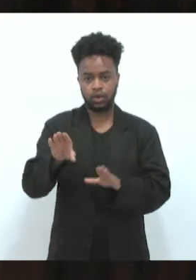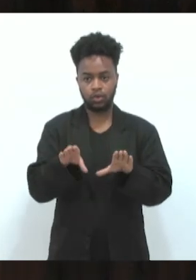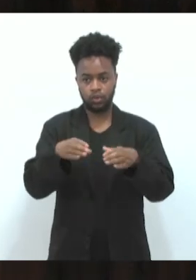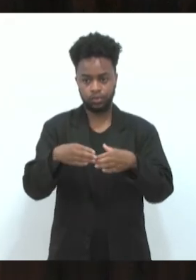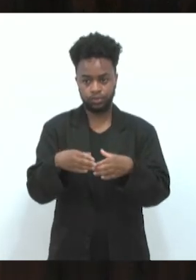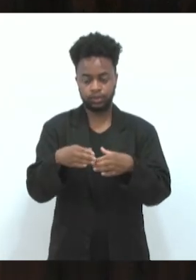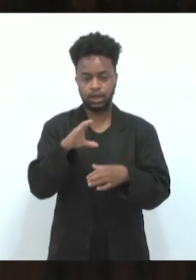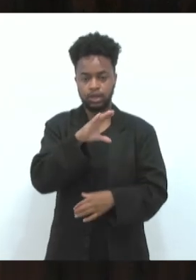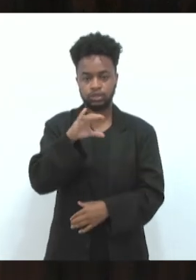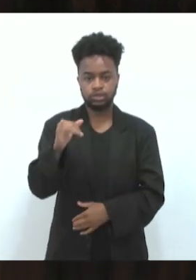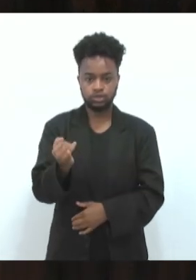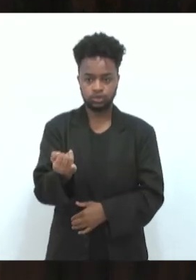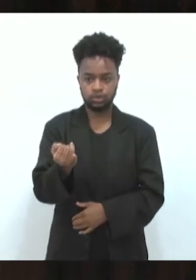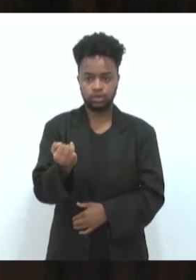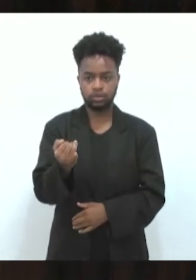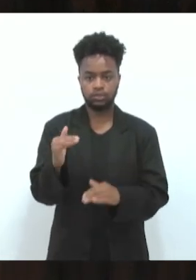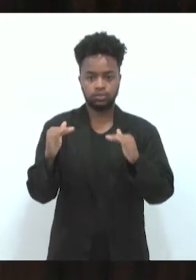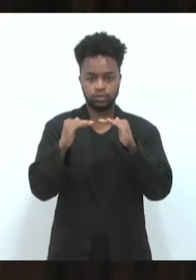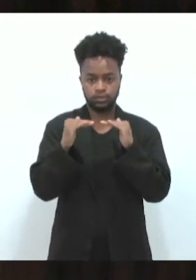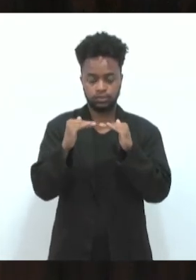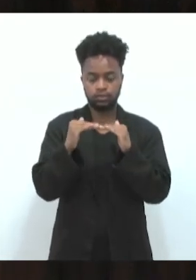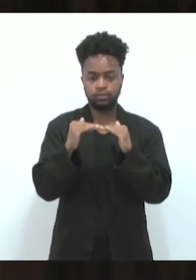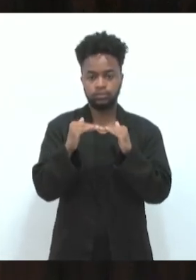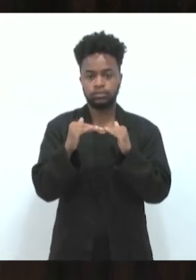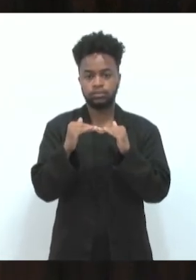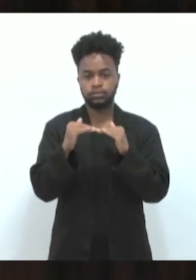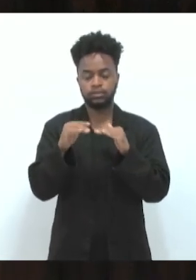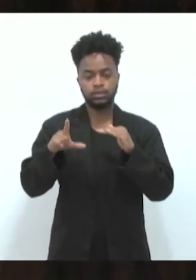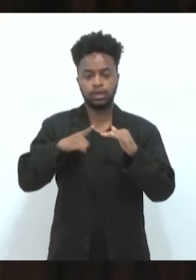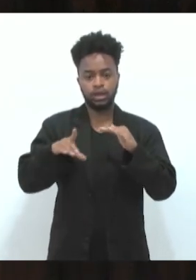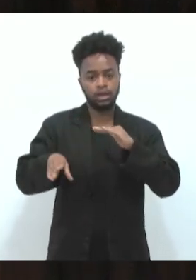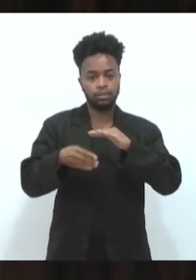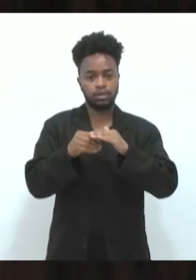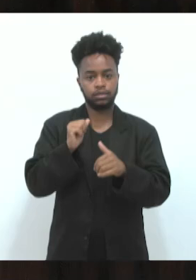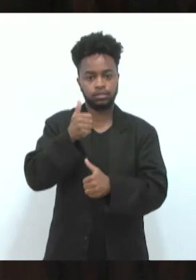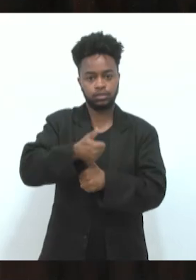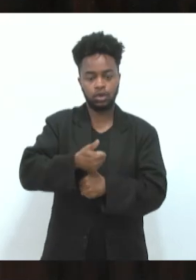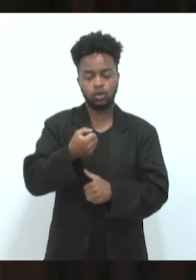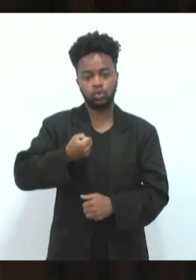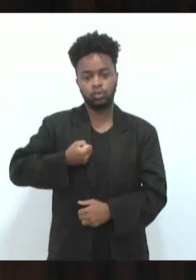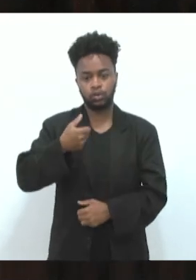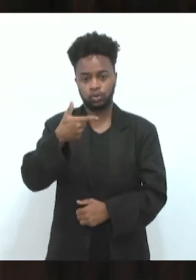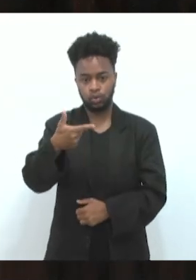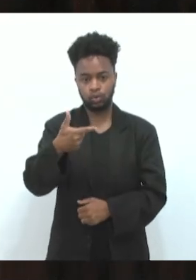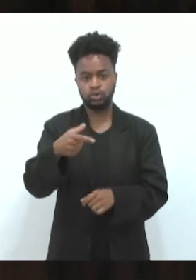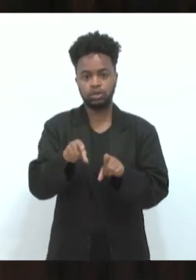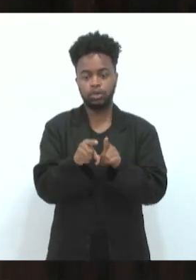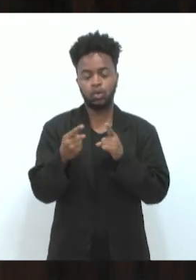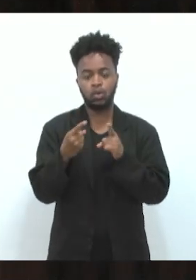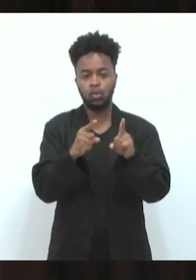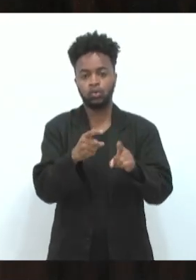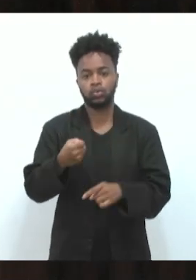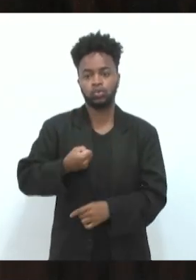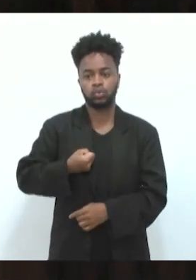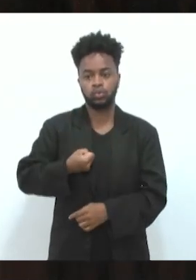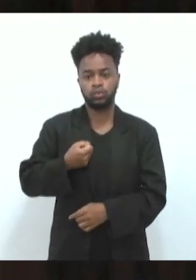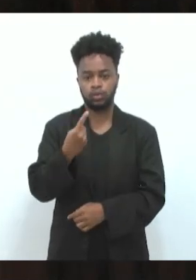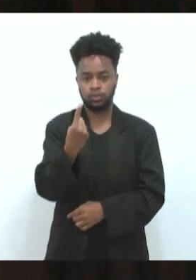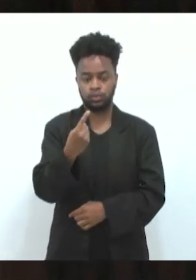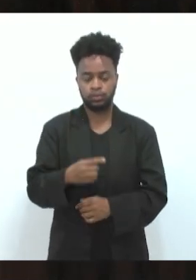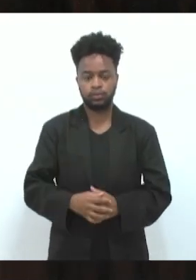de Constituição e Justiça, favorável, com subemenda, a emenda número 2 e contrário à emenda número